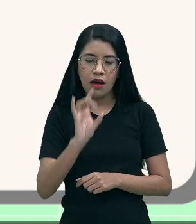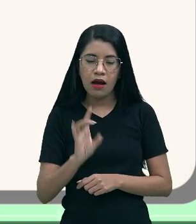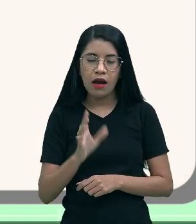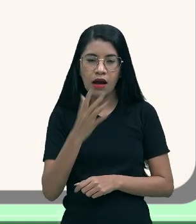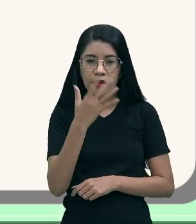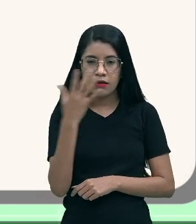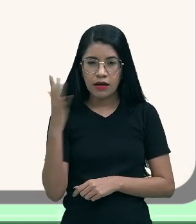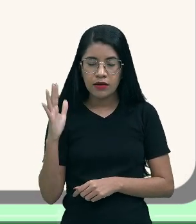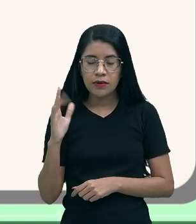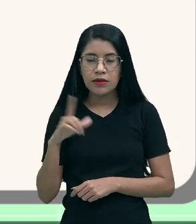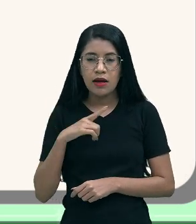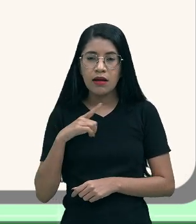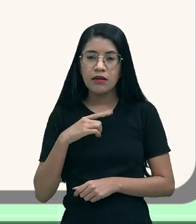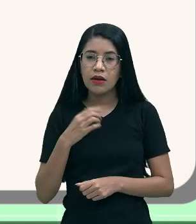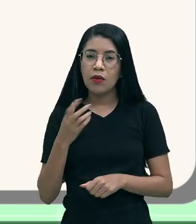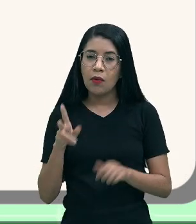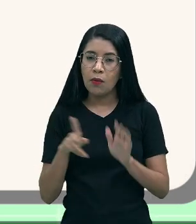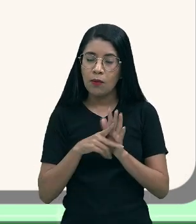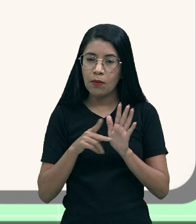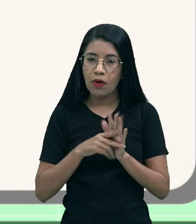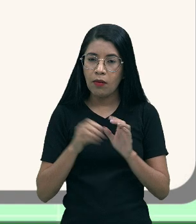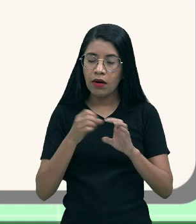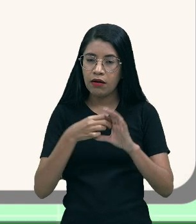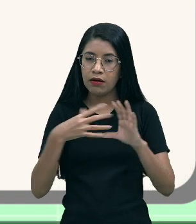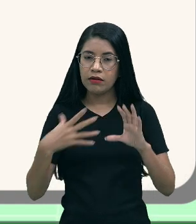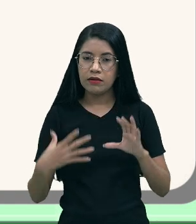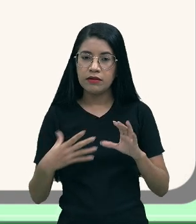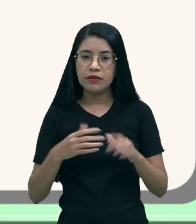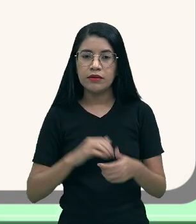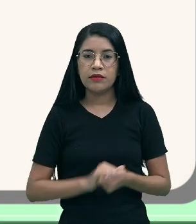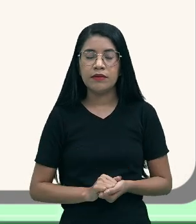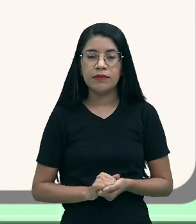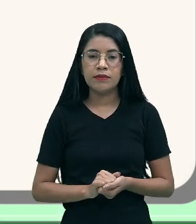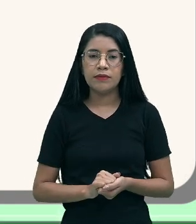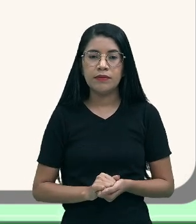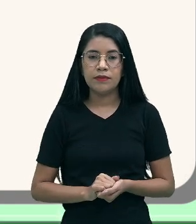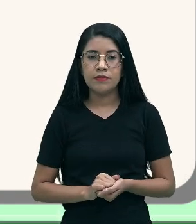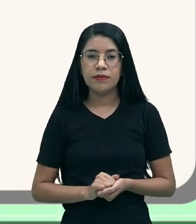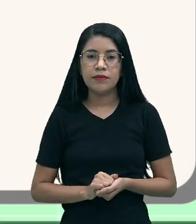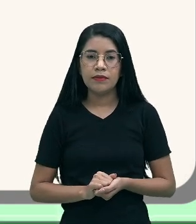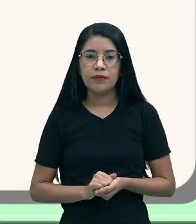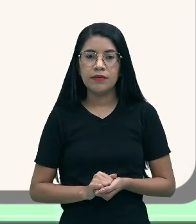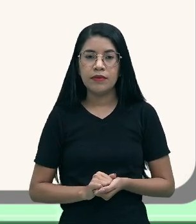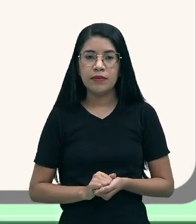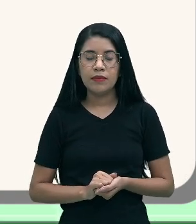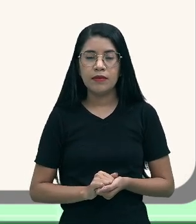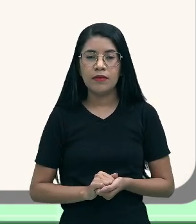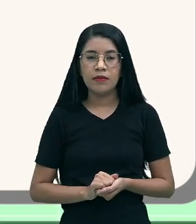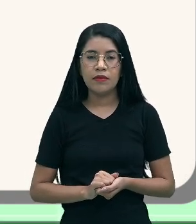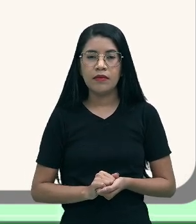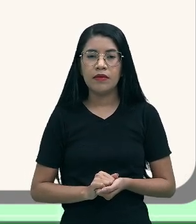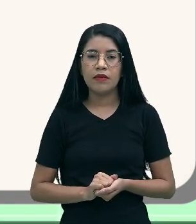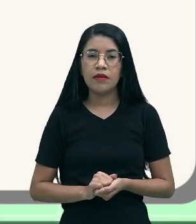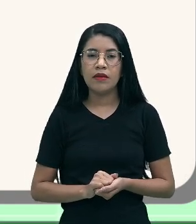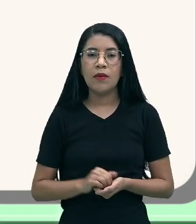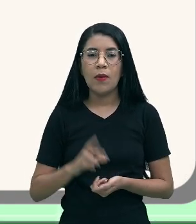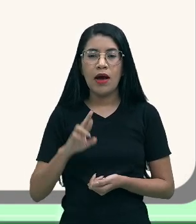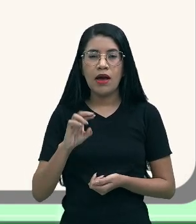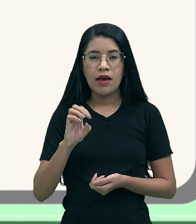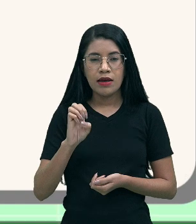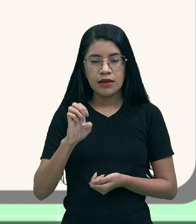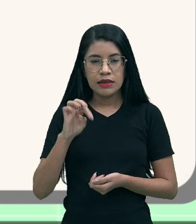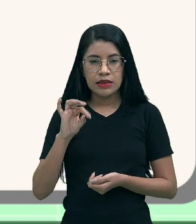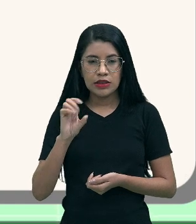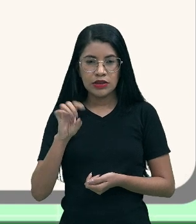própria resistividade, certo? Porque é uma característica do material. A resistividade ρ é uma grandeza física que depende de